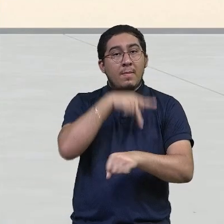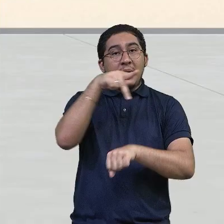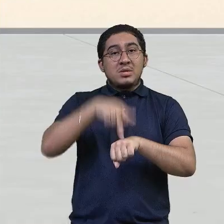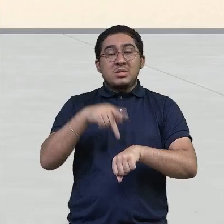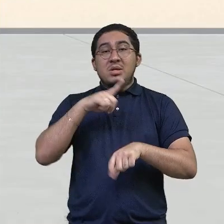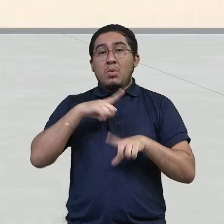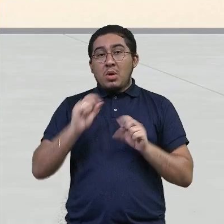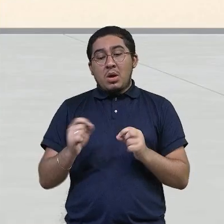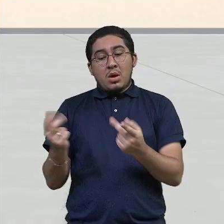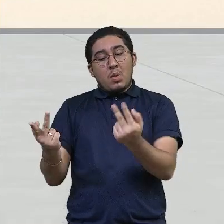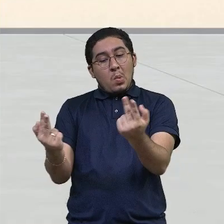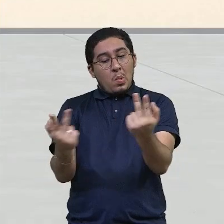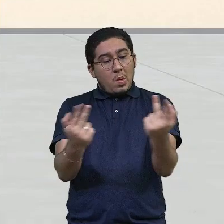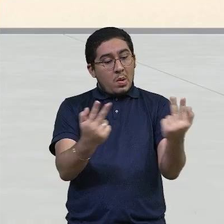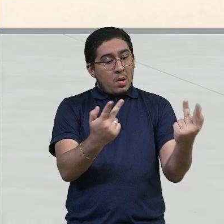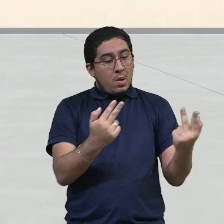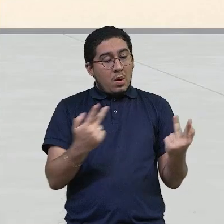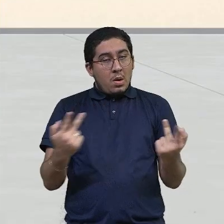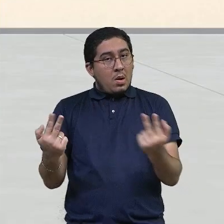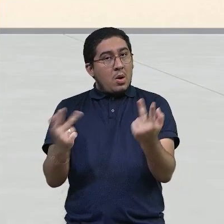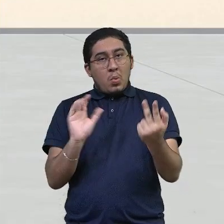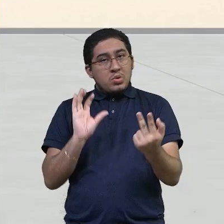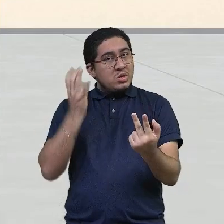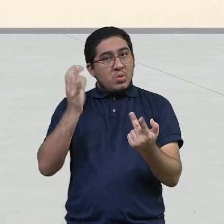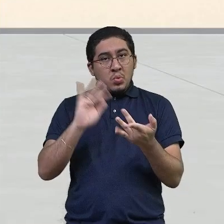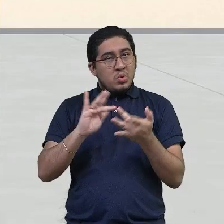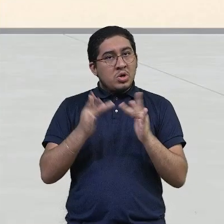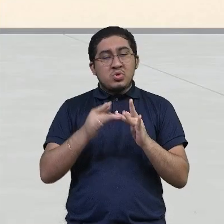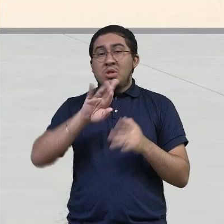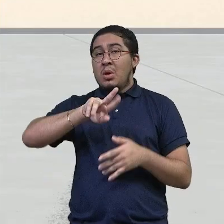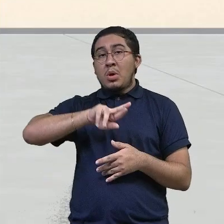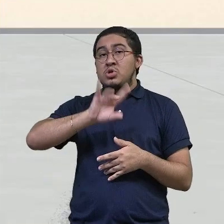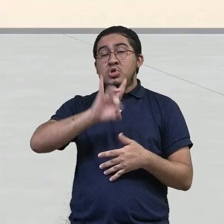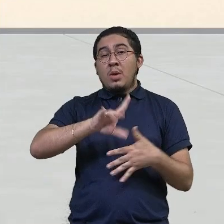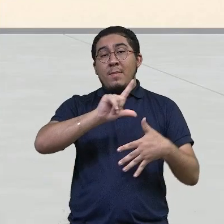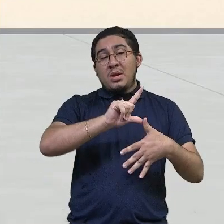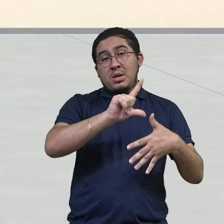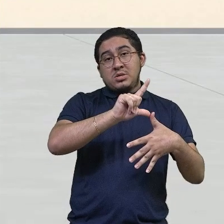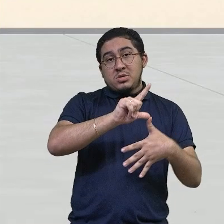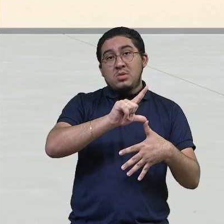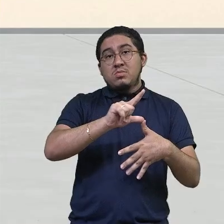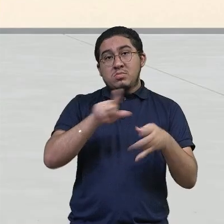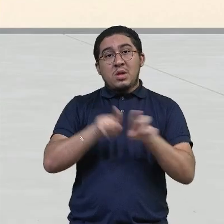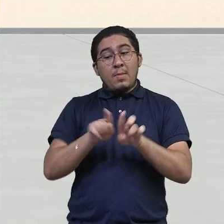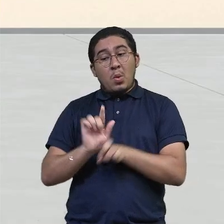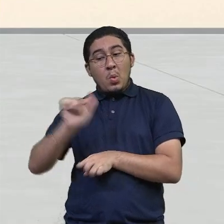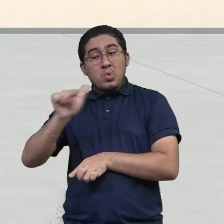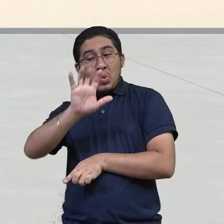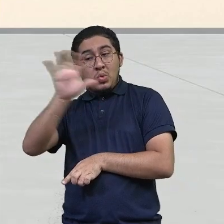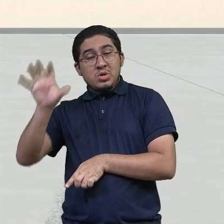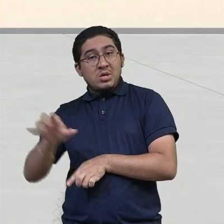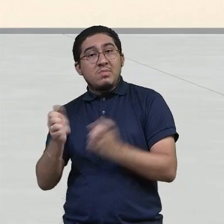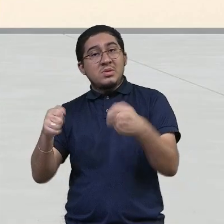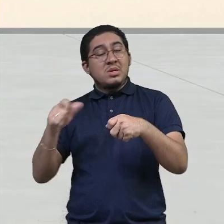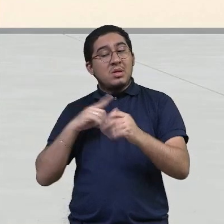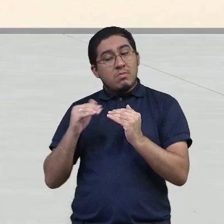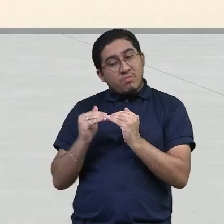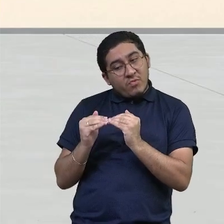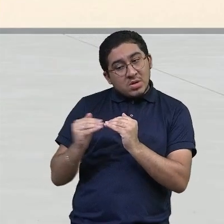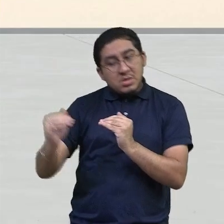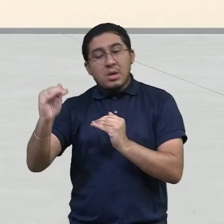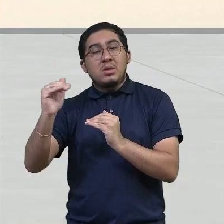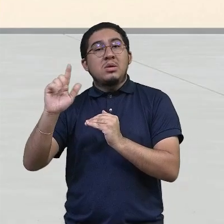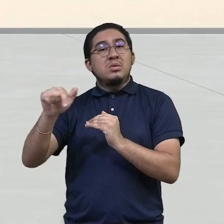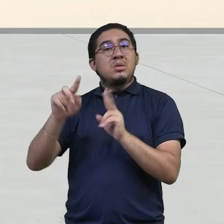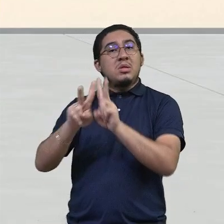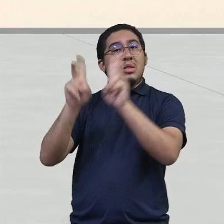pela mesma situação, não só na América Latina, mas em outros continentes também, que precisam avançar nessas questões